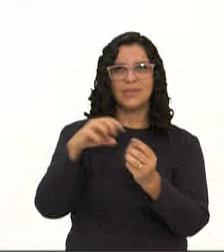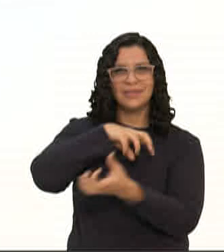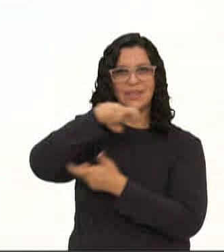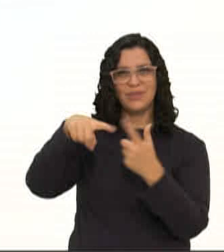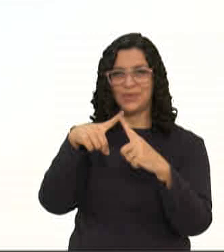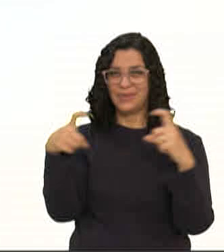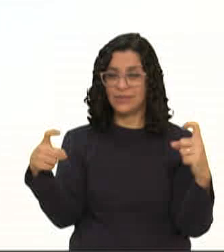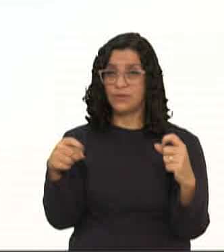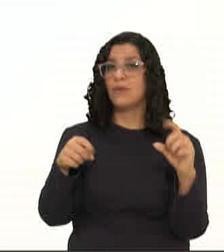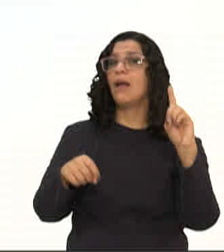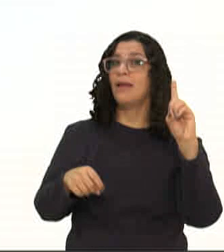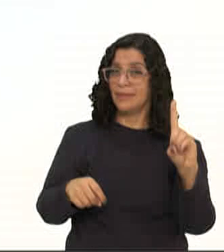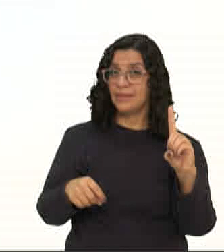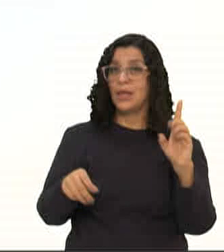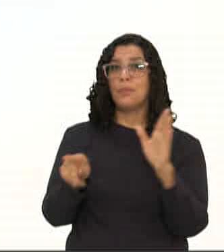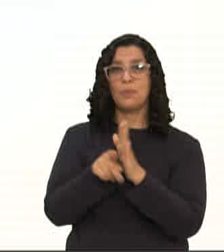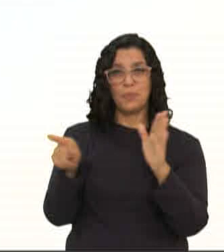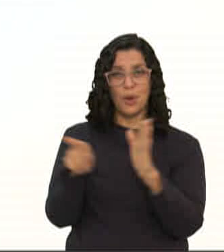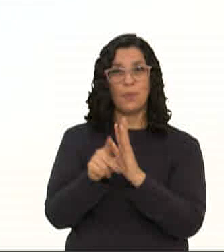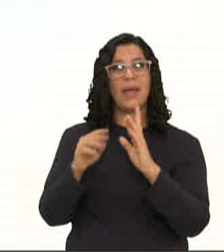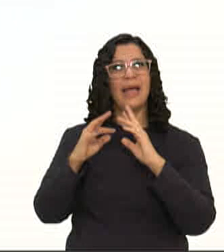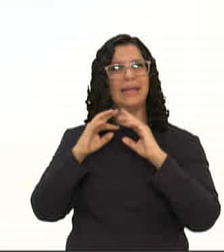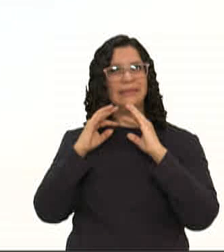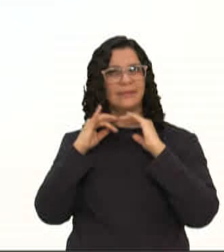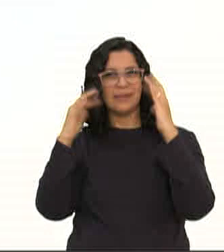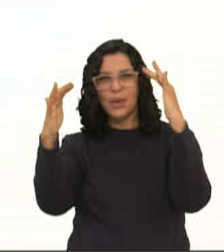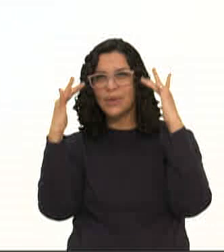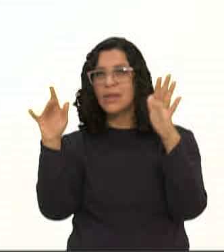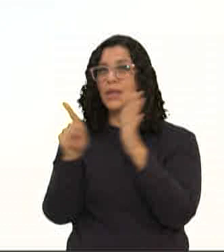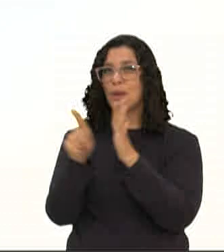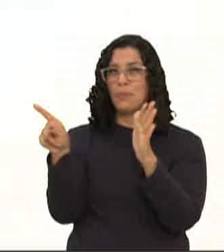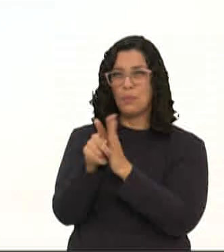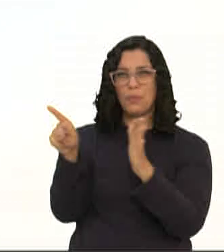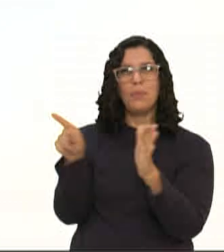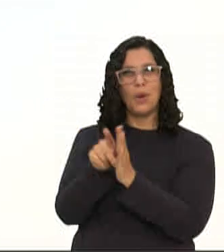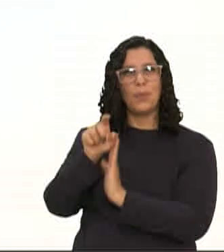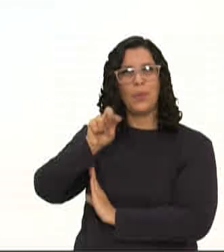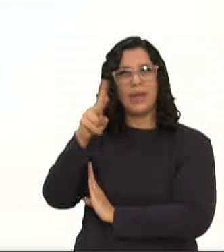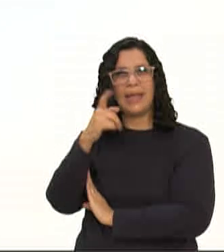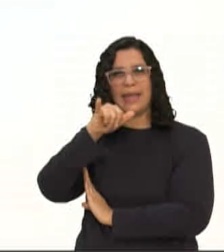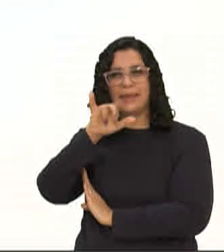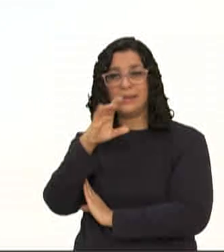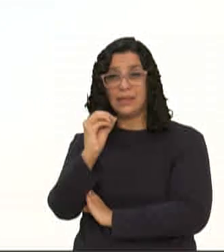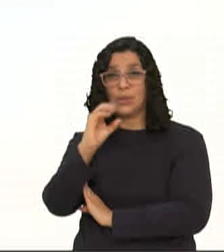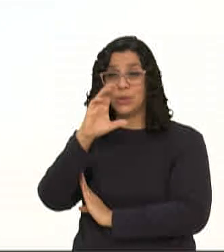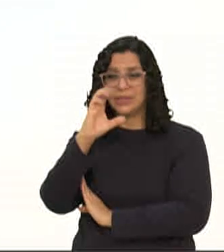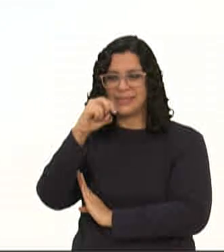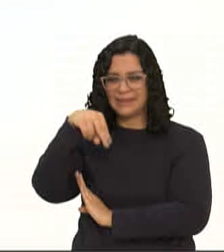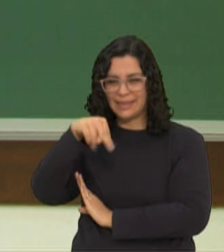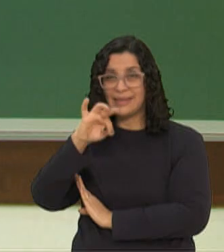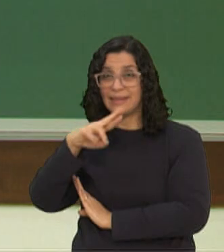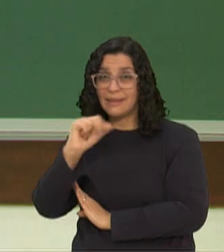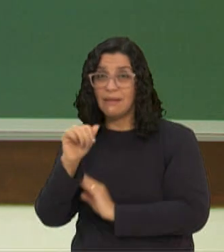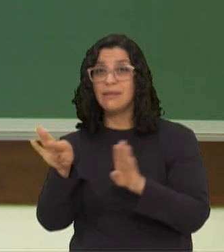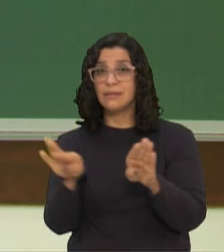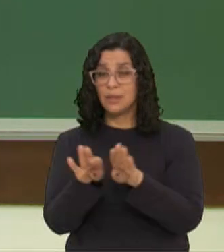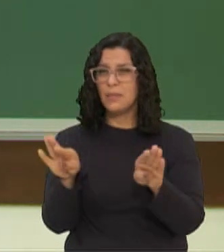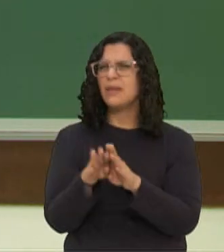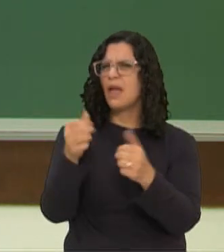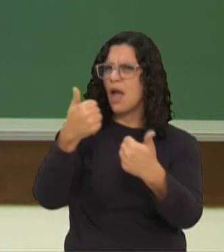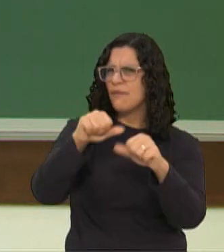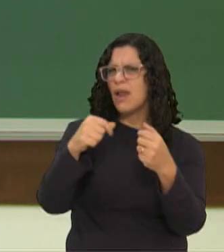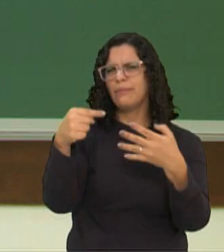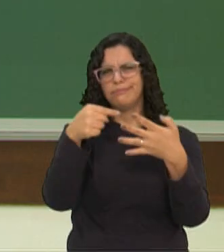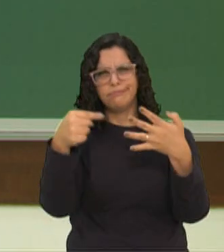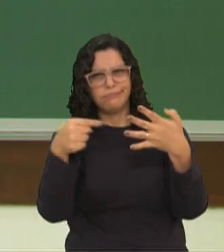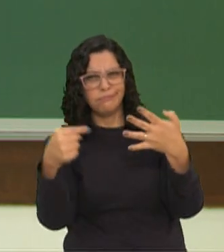letra D, a teoria heliocêntrica de Nicolau Copérnico, que foi ainda analisada por Giordano Bruno, foi ainda analisada